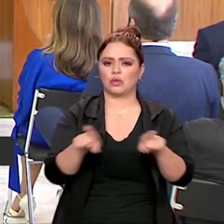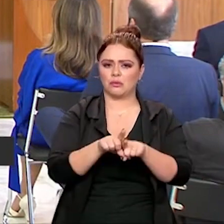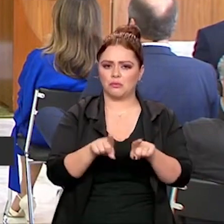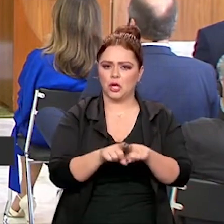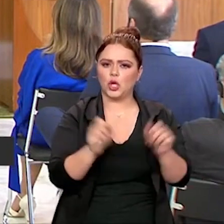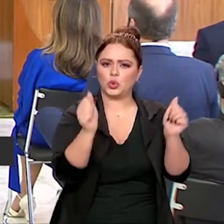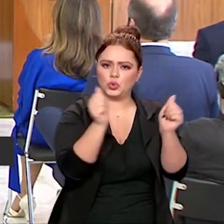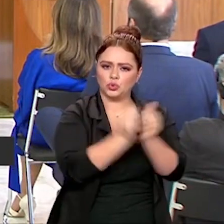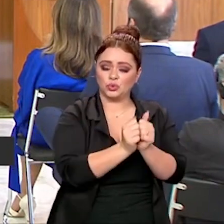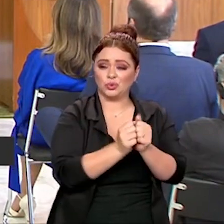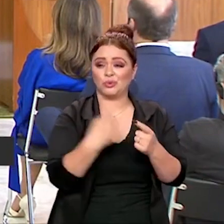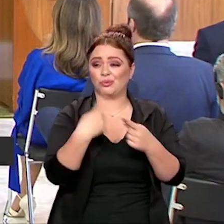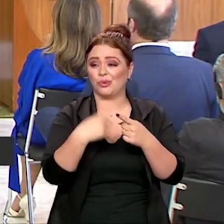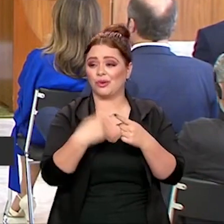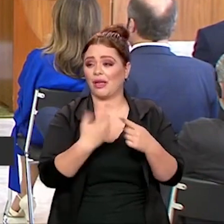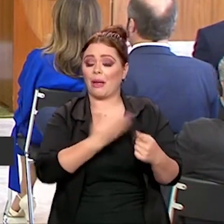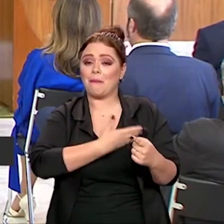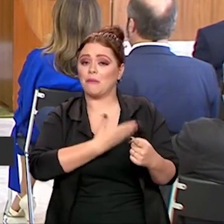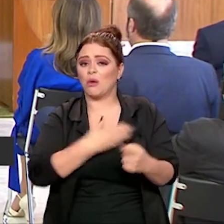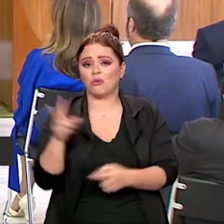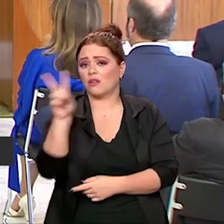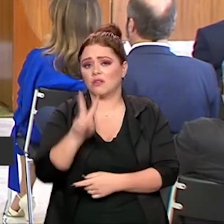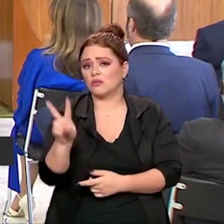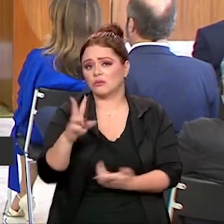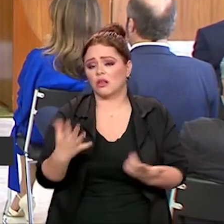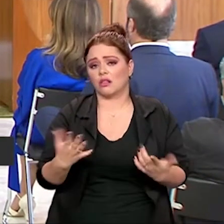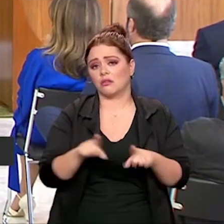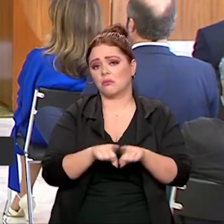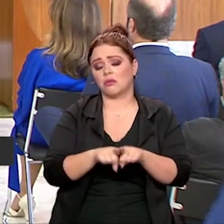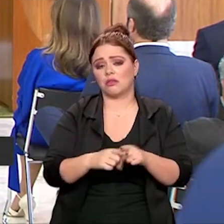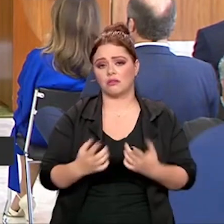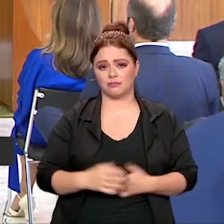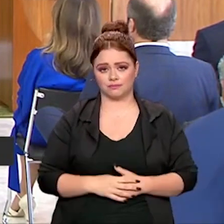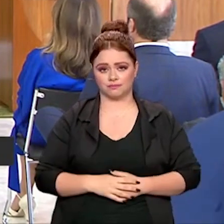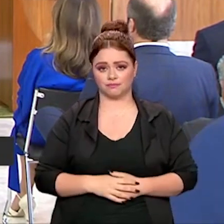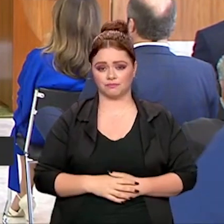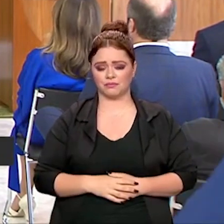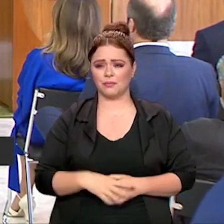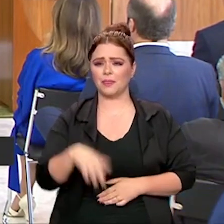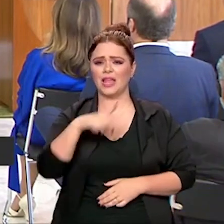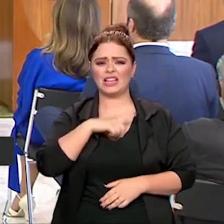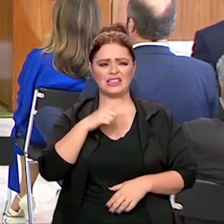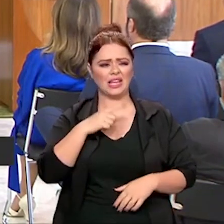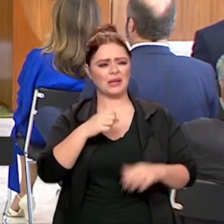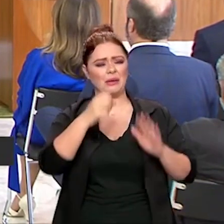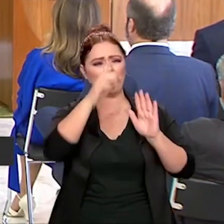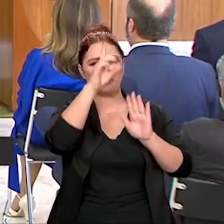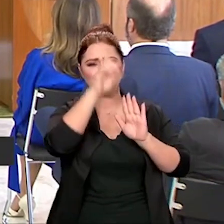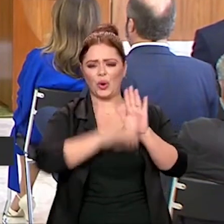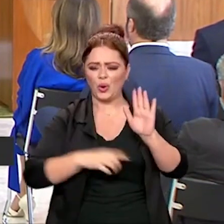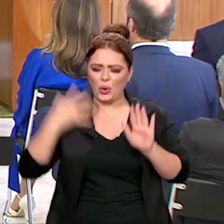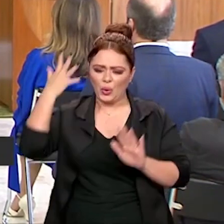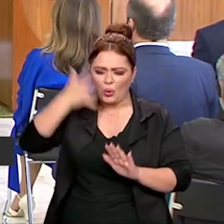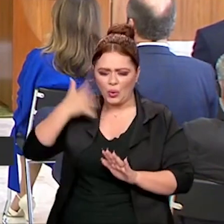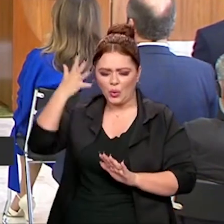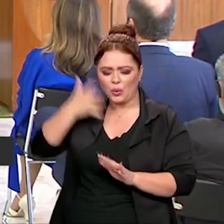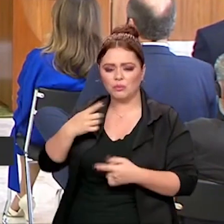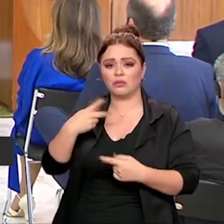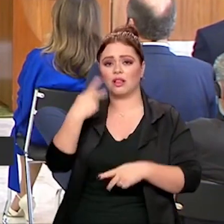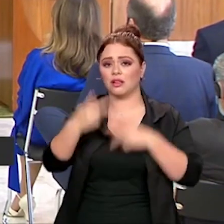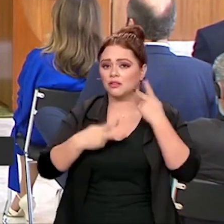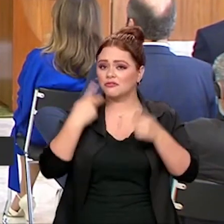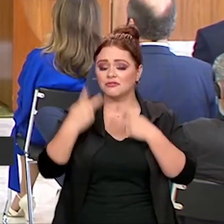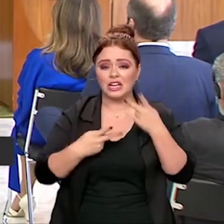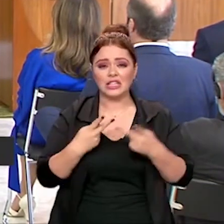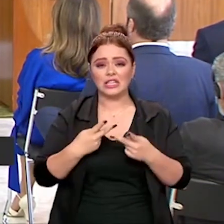por ser amigo da Venezuela havia discurso de mais discurso que os